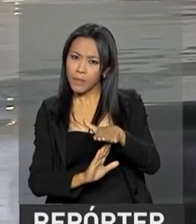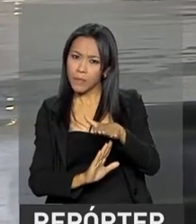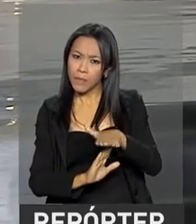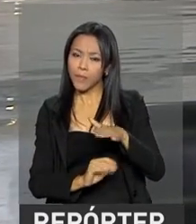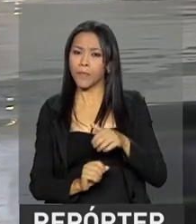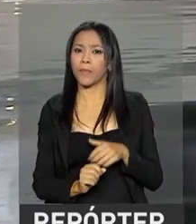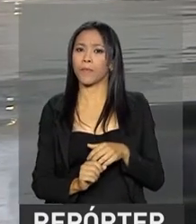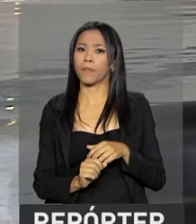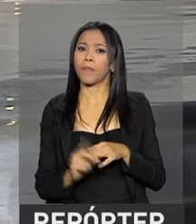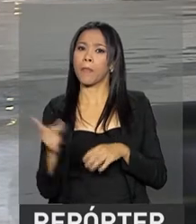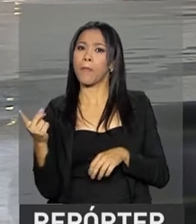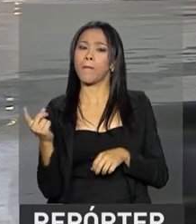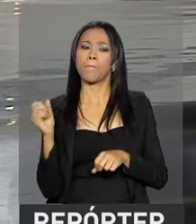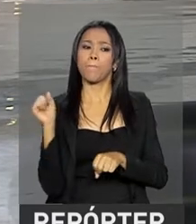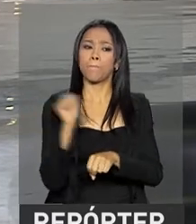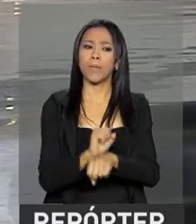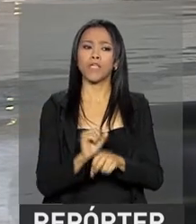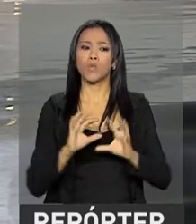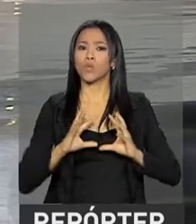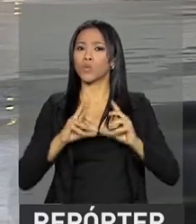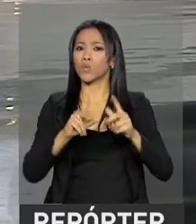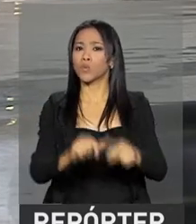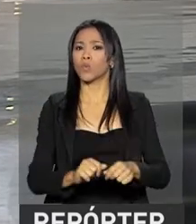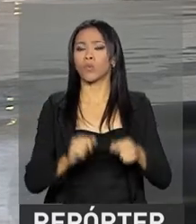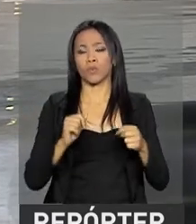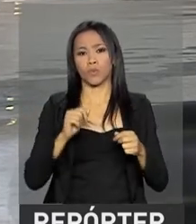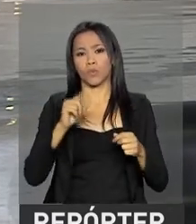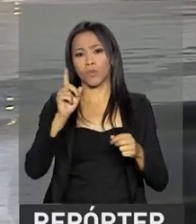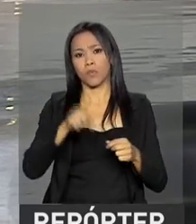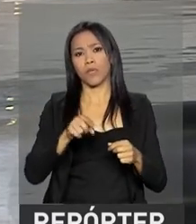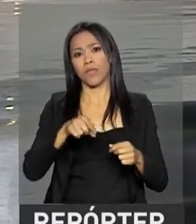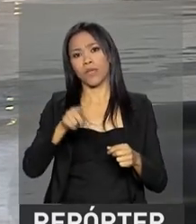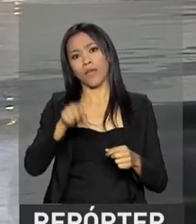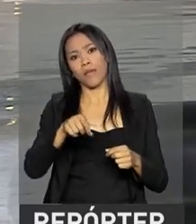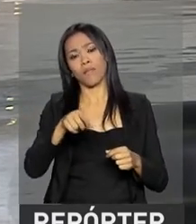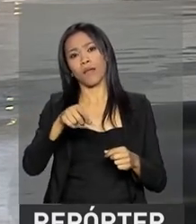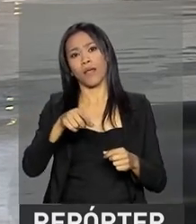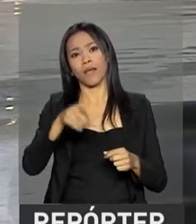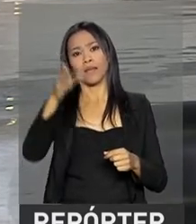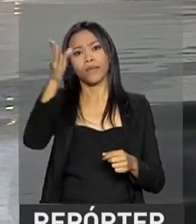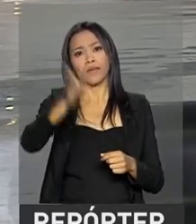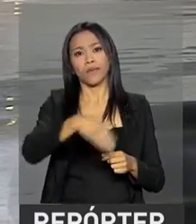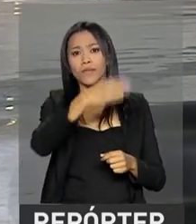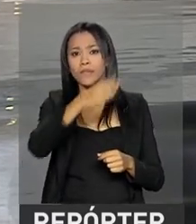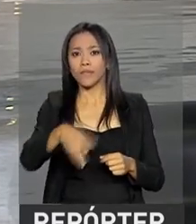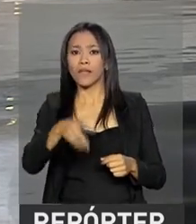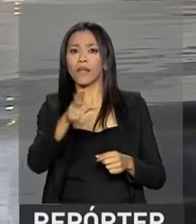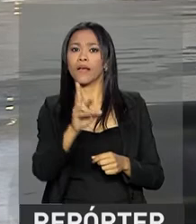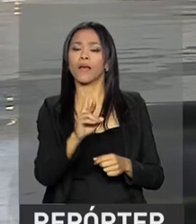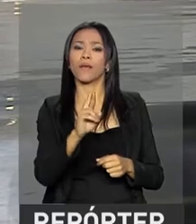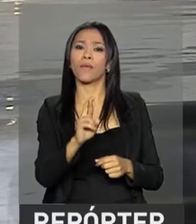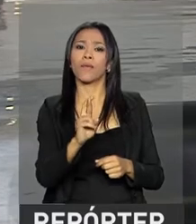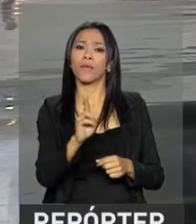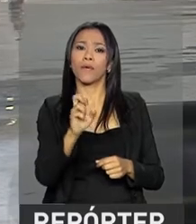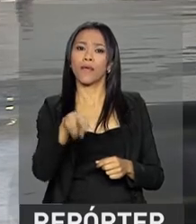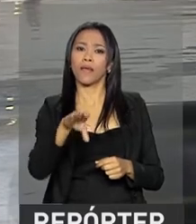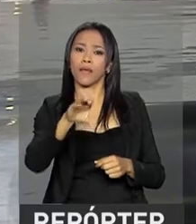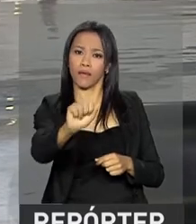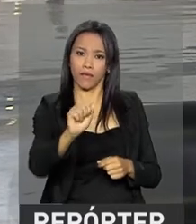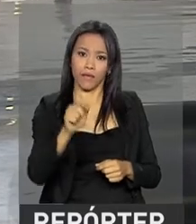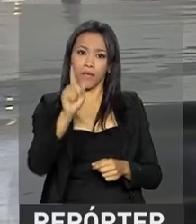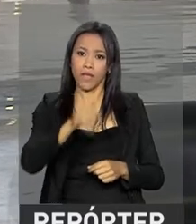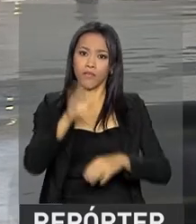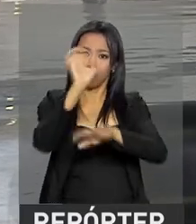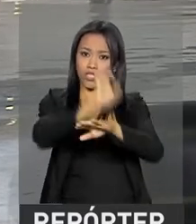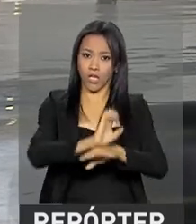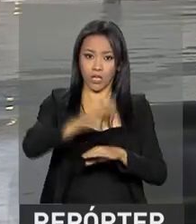é paralisou todos os procedimentos relativos à extinção da reserva nacional de cobre e associados que fica entre os estados